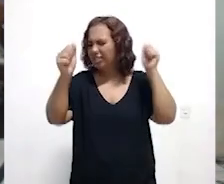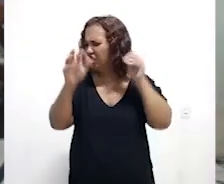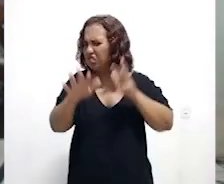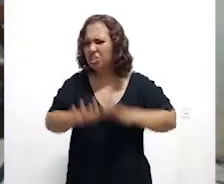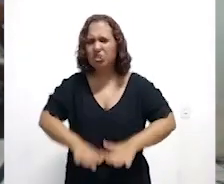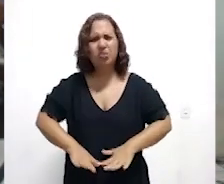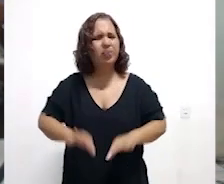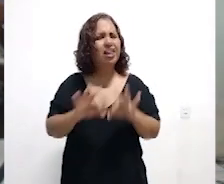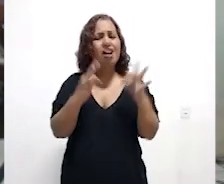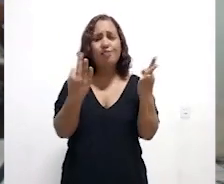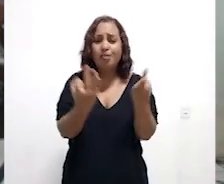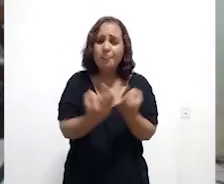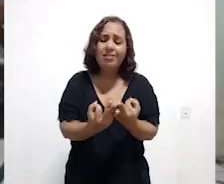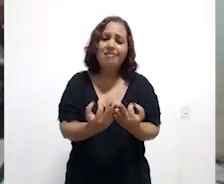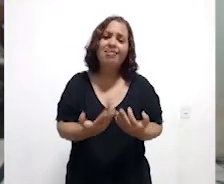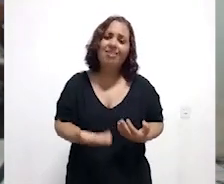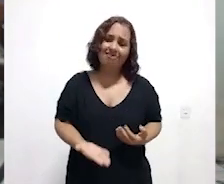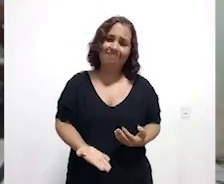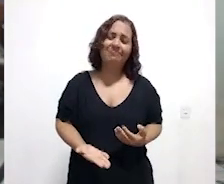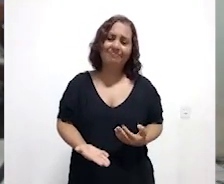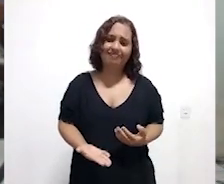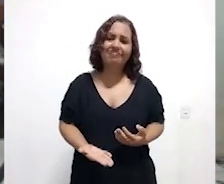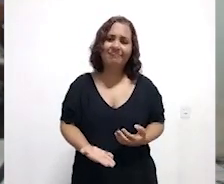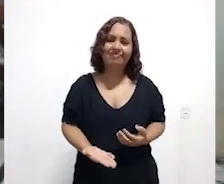daquela família.